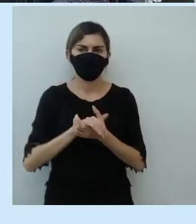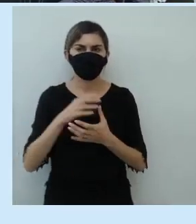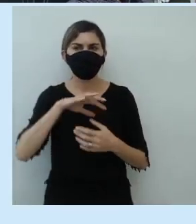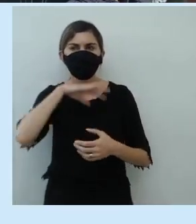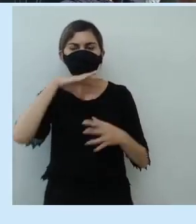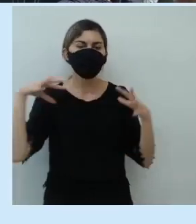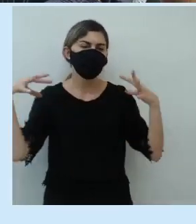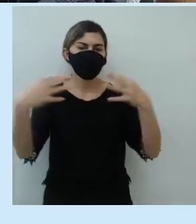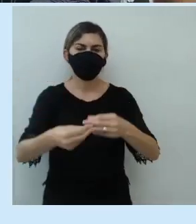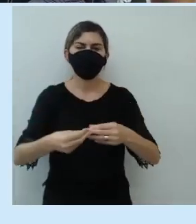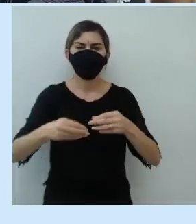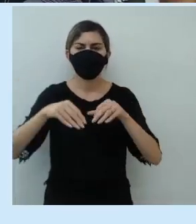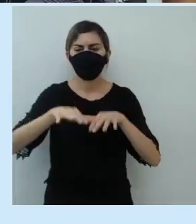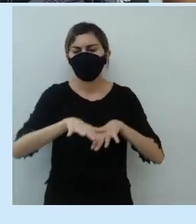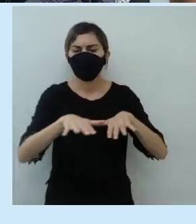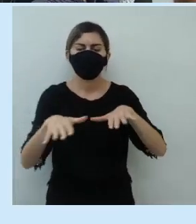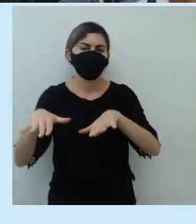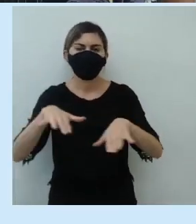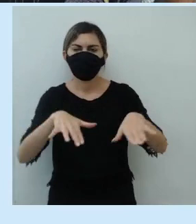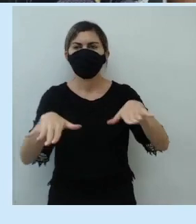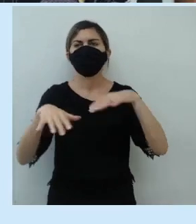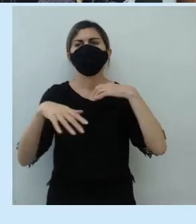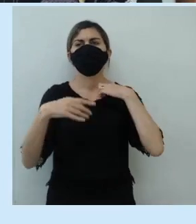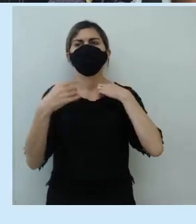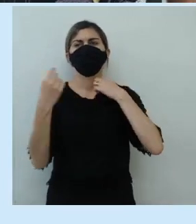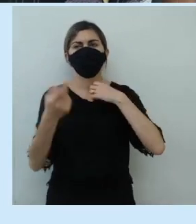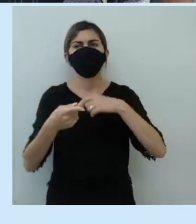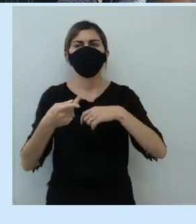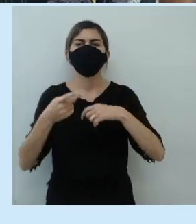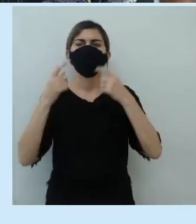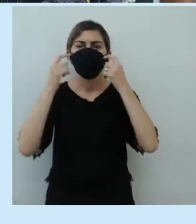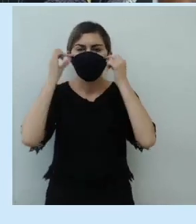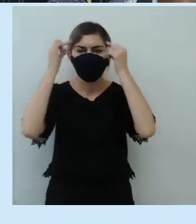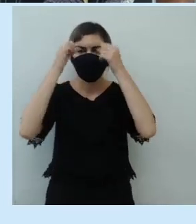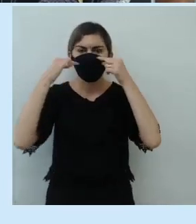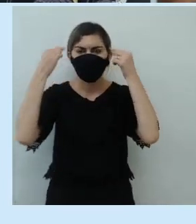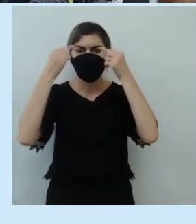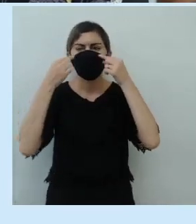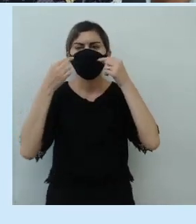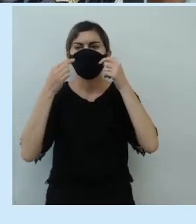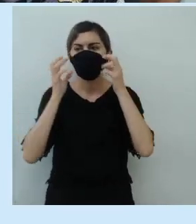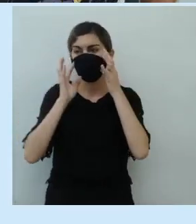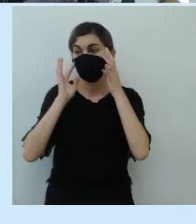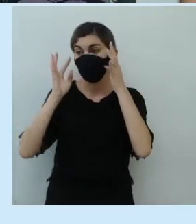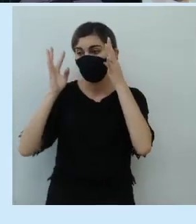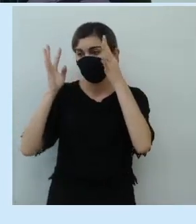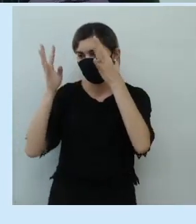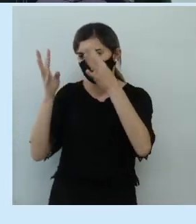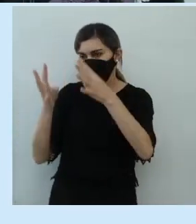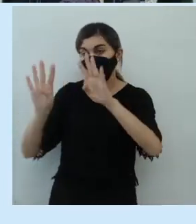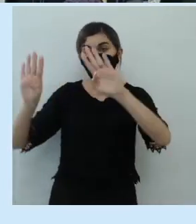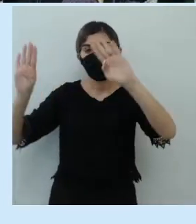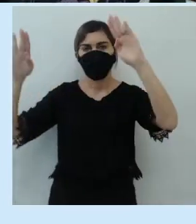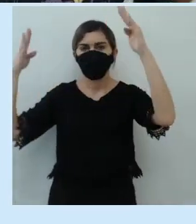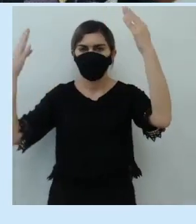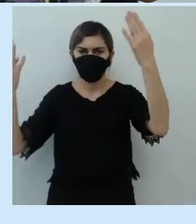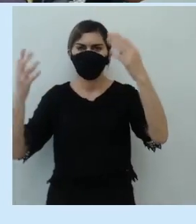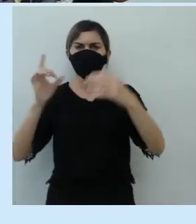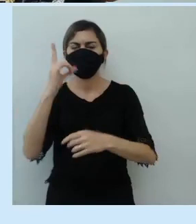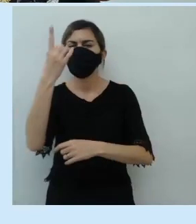animais todos andavam aos pulos radiantes, com olho na festa prometida. Só uma velha